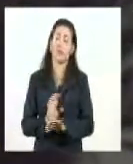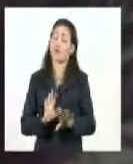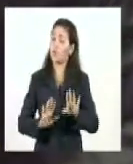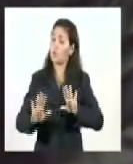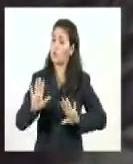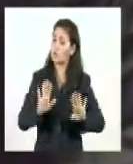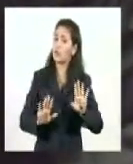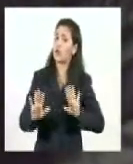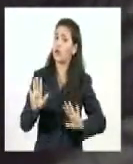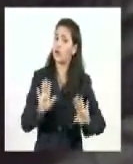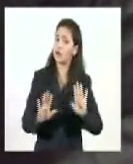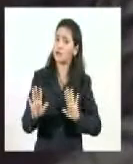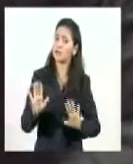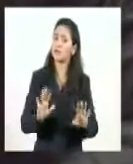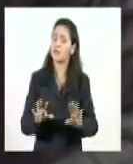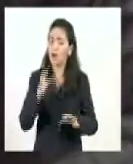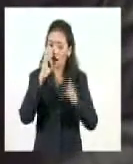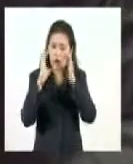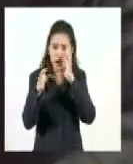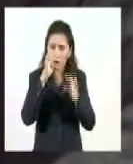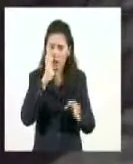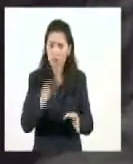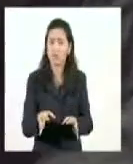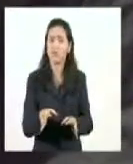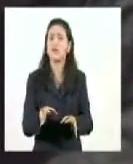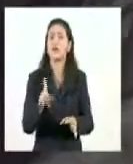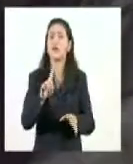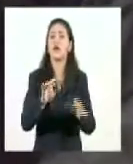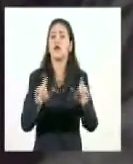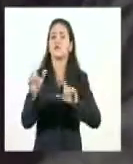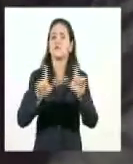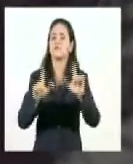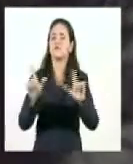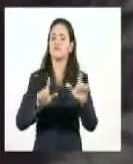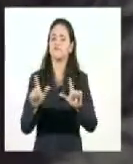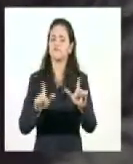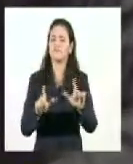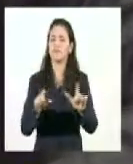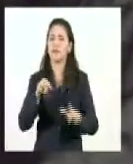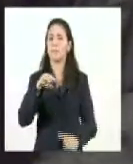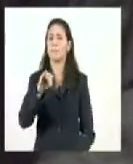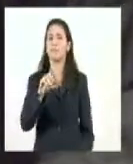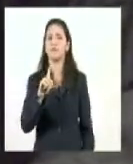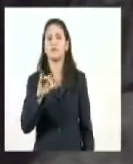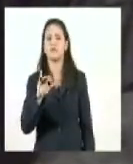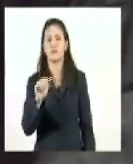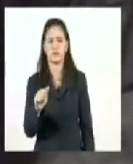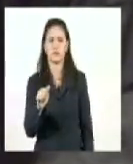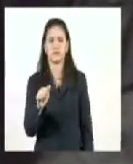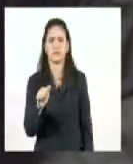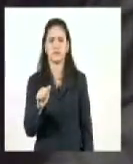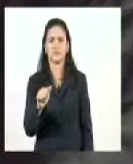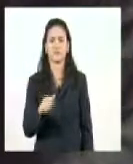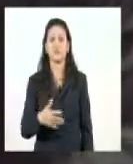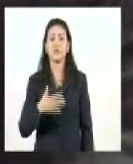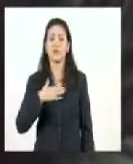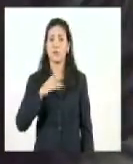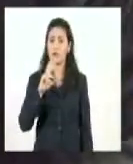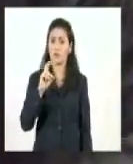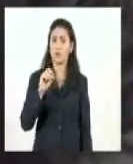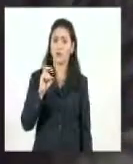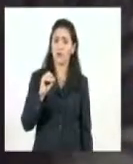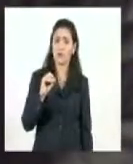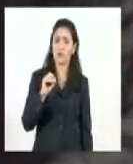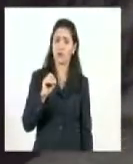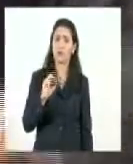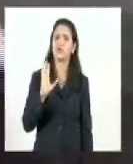em nenhuma história, meu avô é político há 50 anos, como gosto de falar, e nunca vi o meu avô atacando a mídia. Já o governador